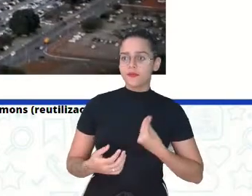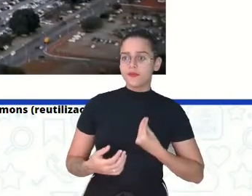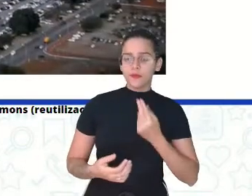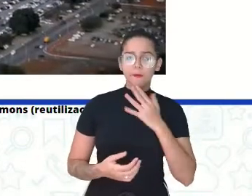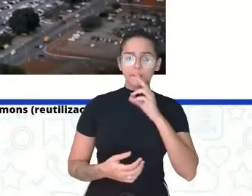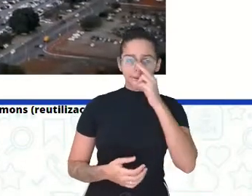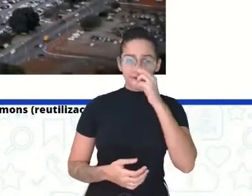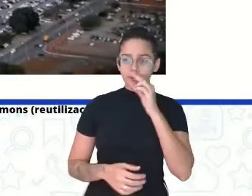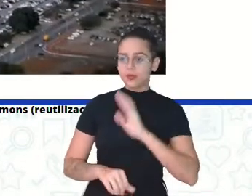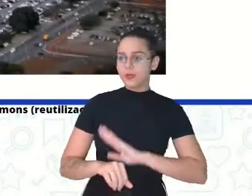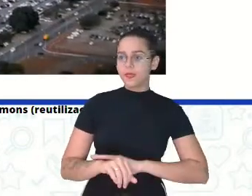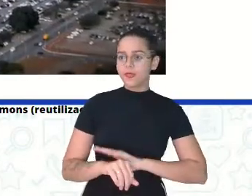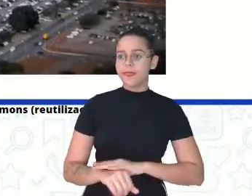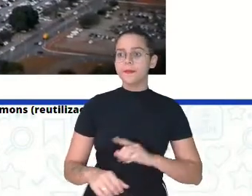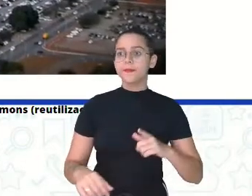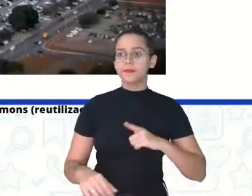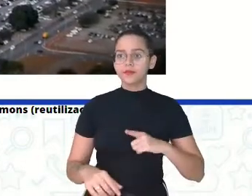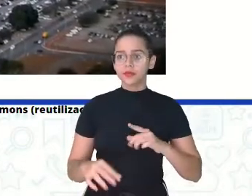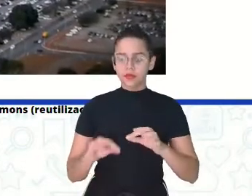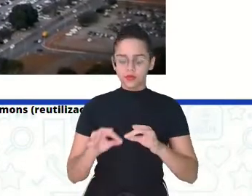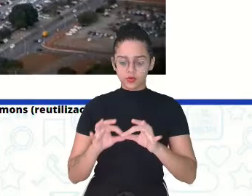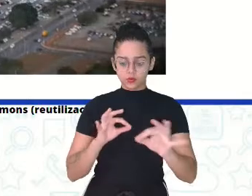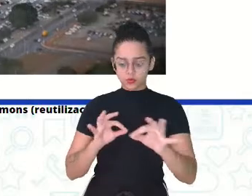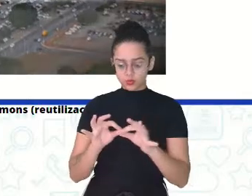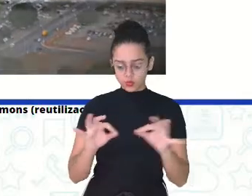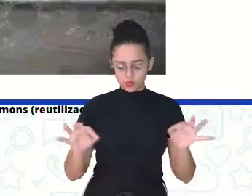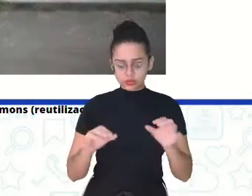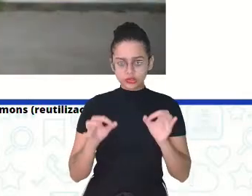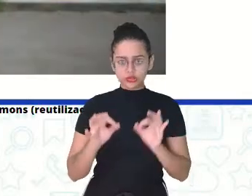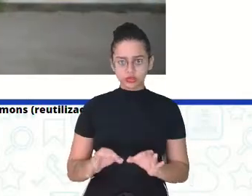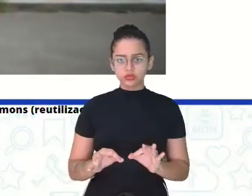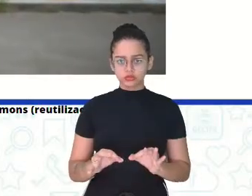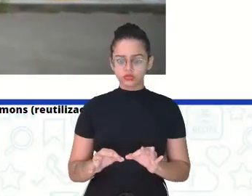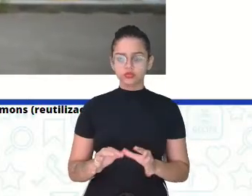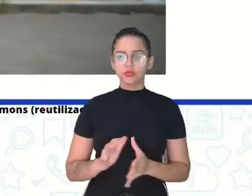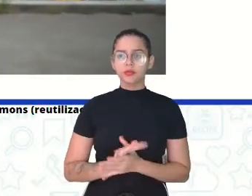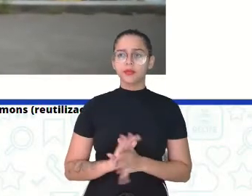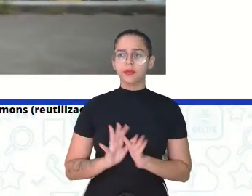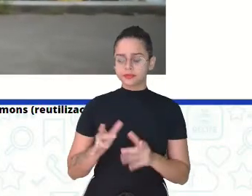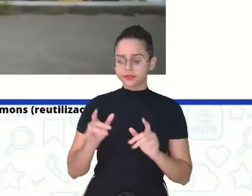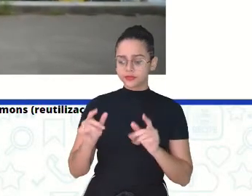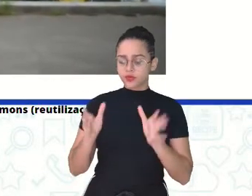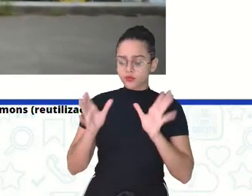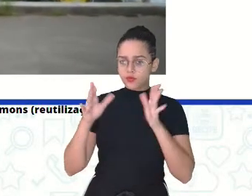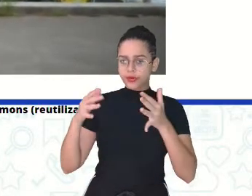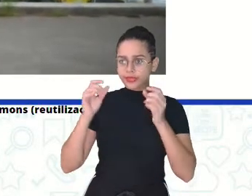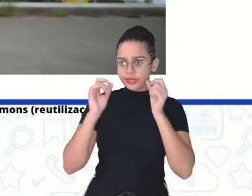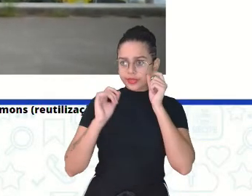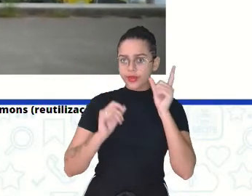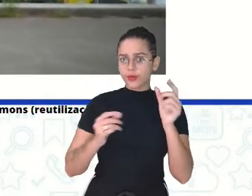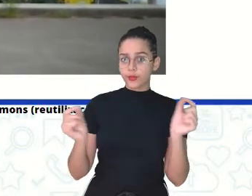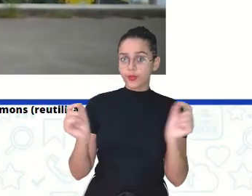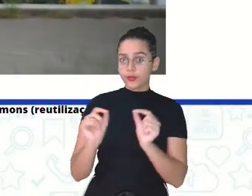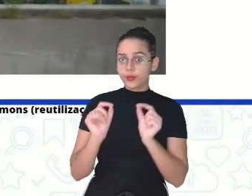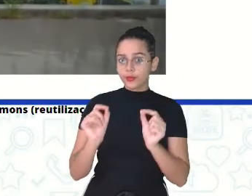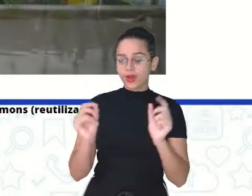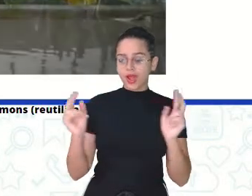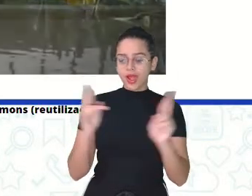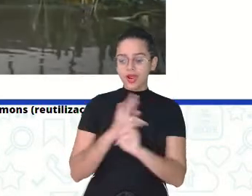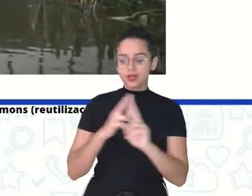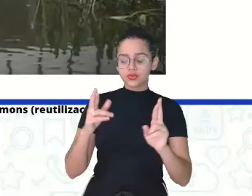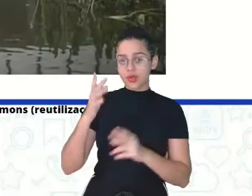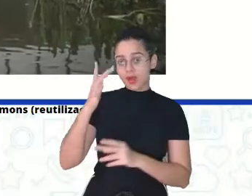tempo tivesse a dimensão simbólica de capital do país. Para isso, a ideia era que a relação das pessoas com a